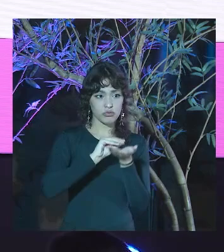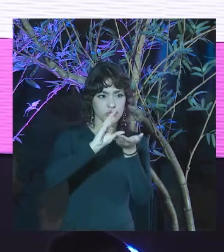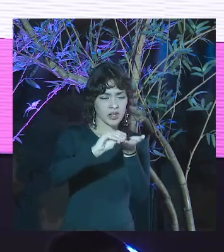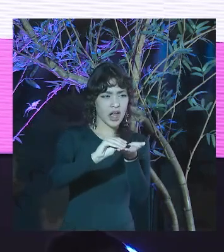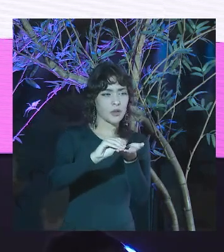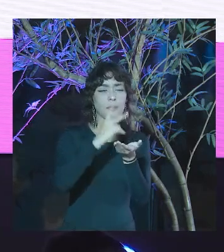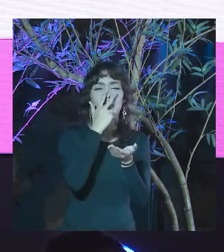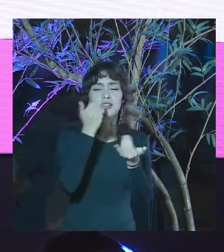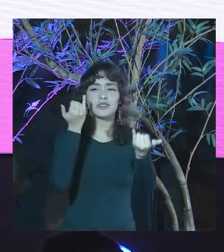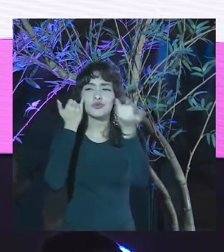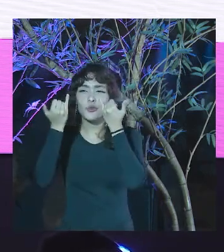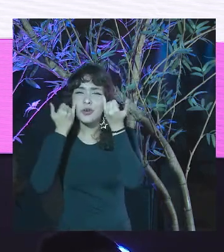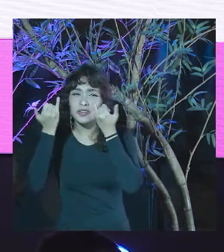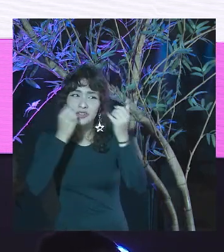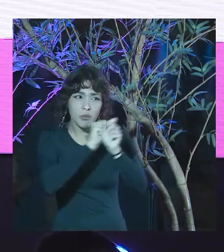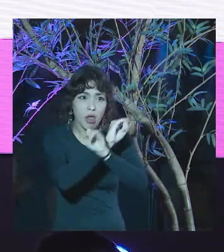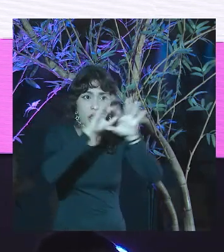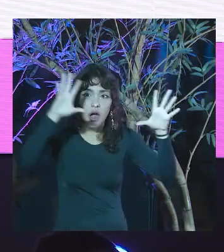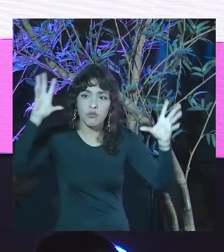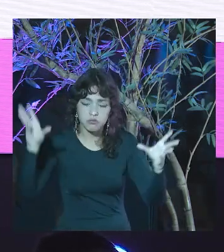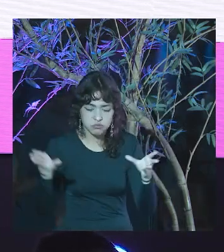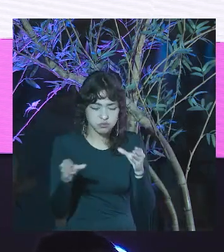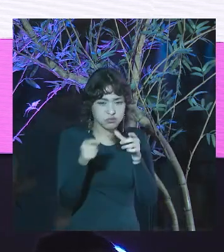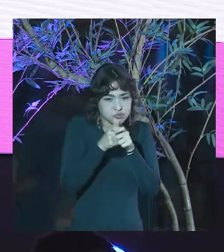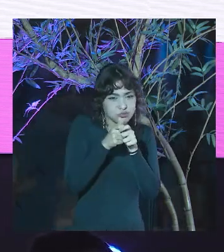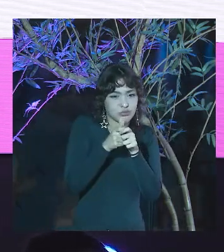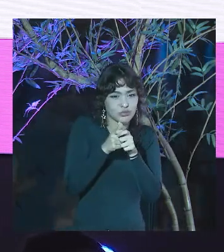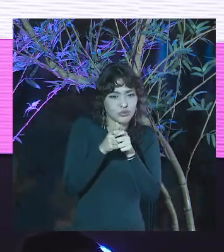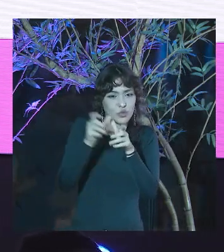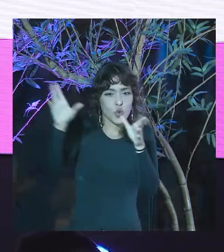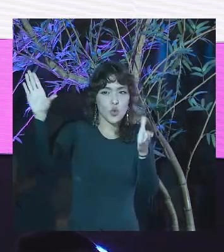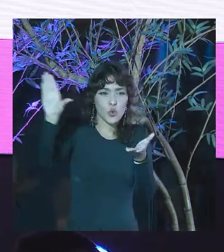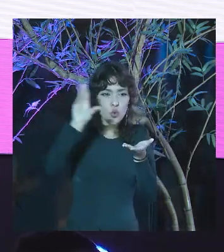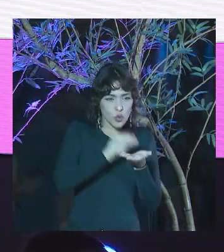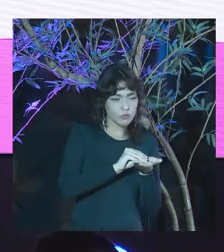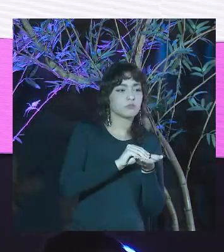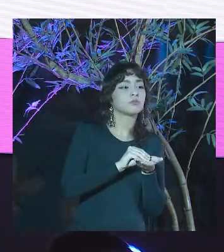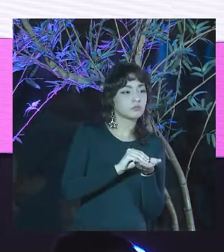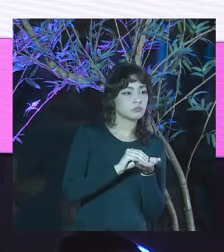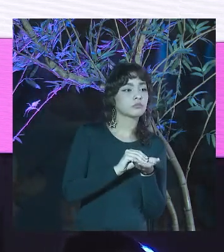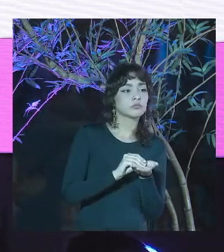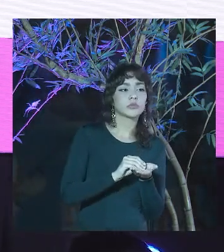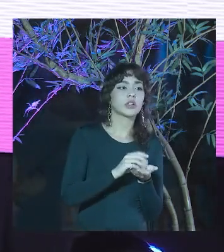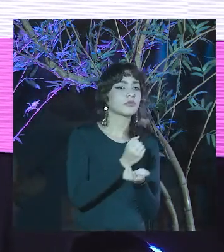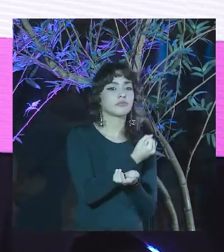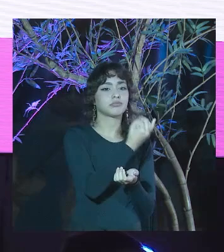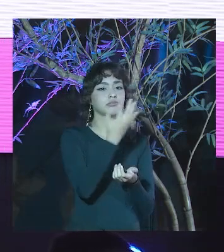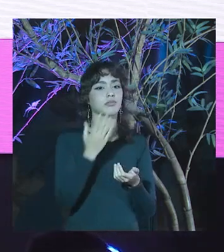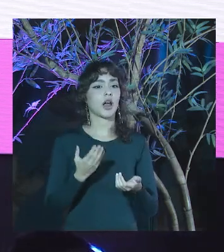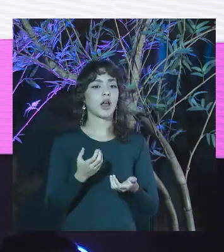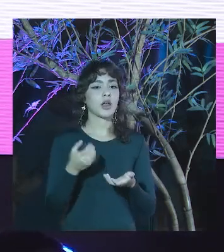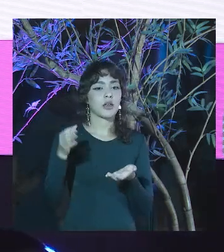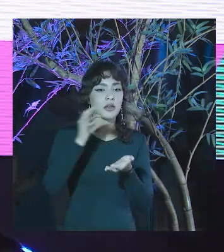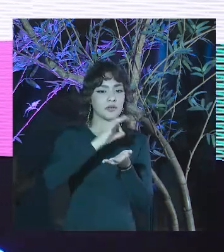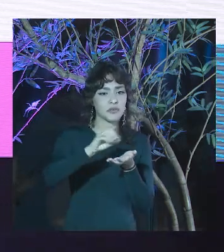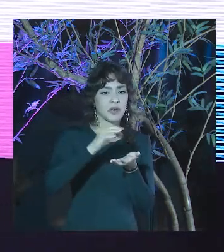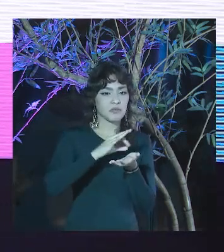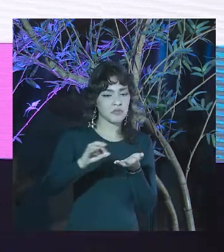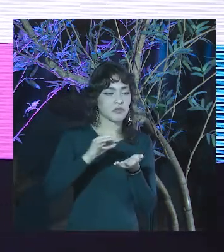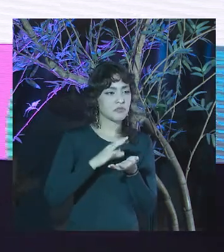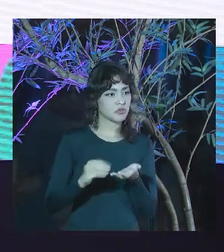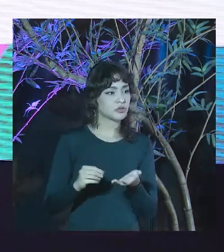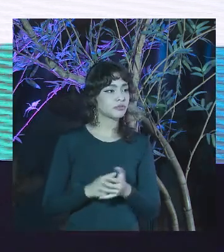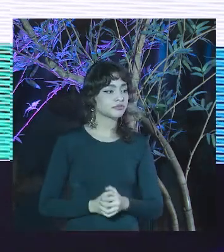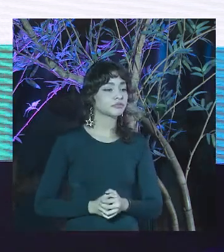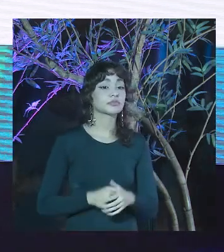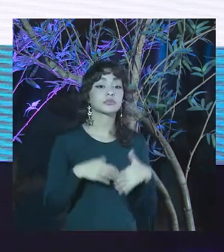monte de dados que estão disponíveis, conforme vieses, bias, entre outras coisas. Fato é que a gente está